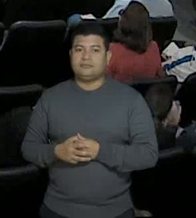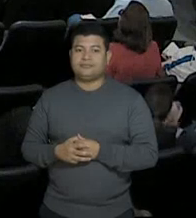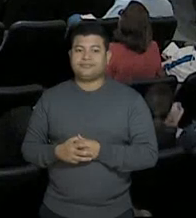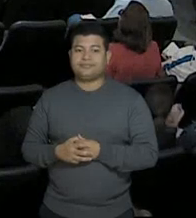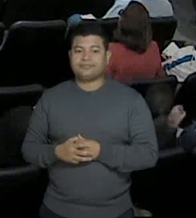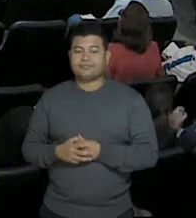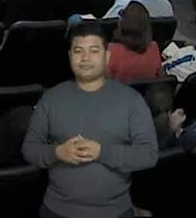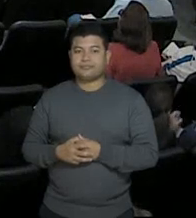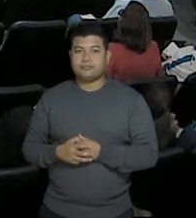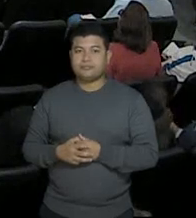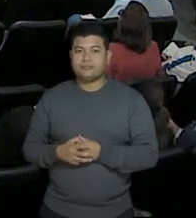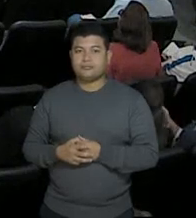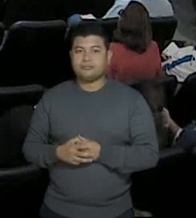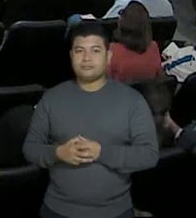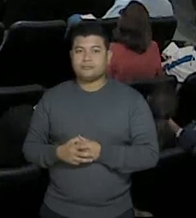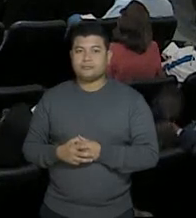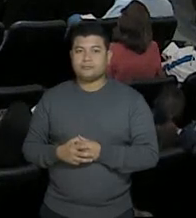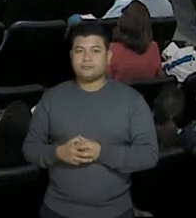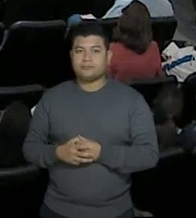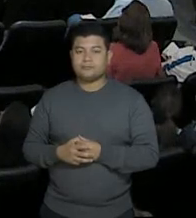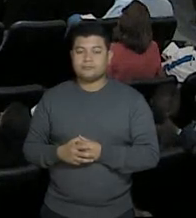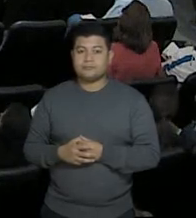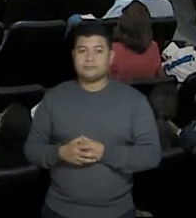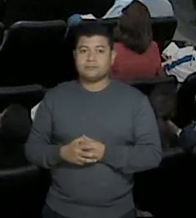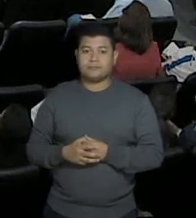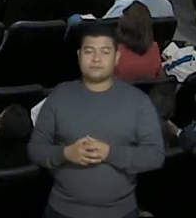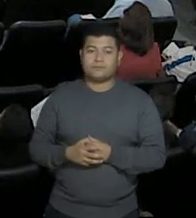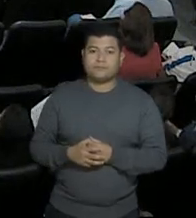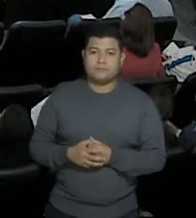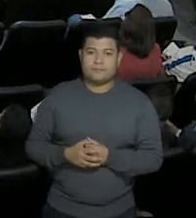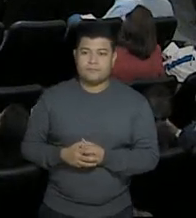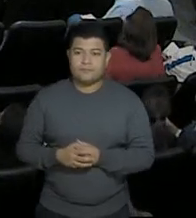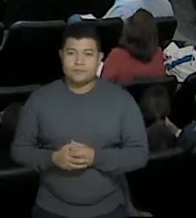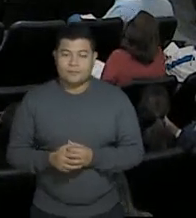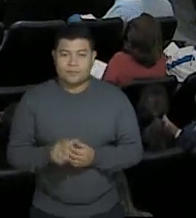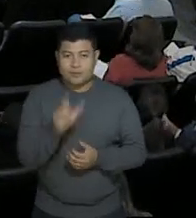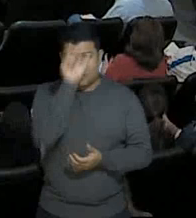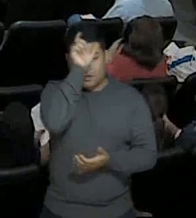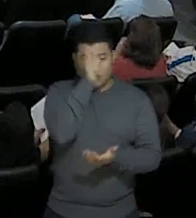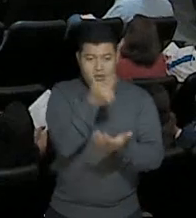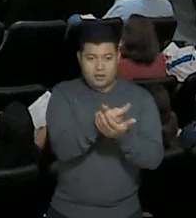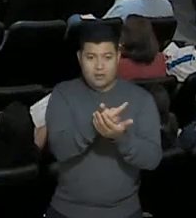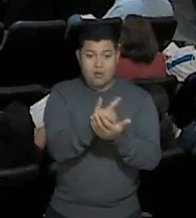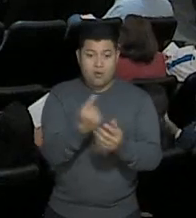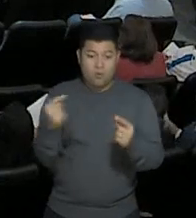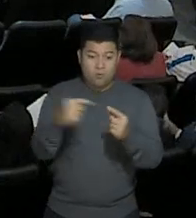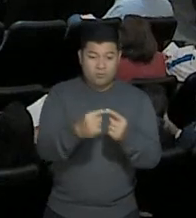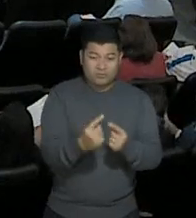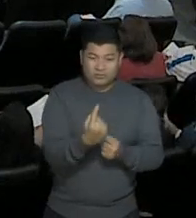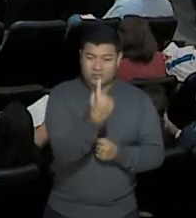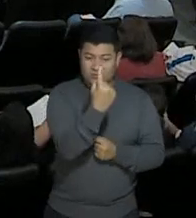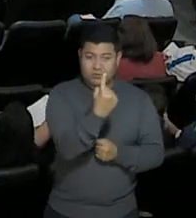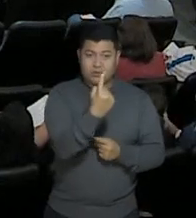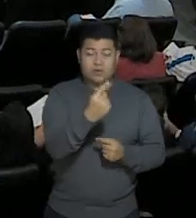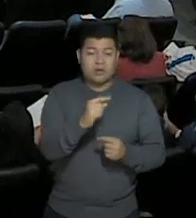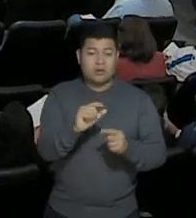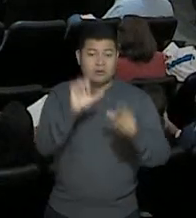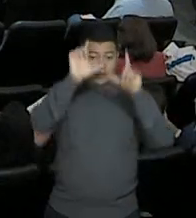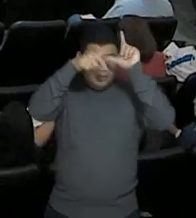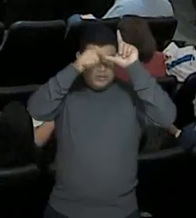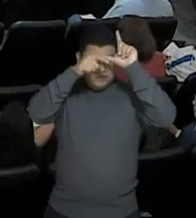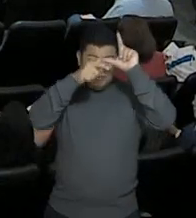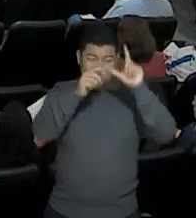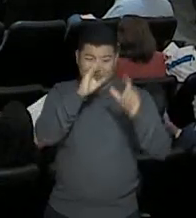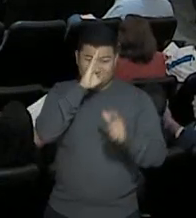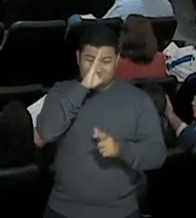Então, a dislexia é um transtorno específico da aprendizagem, né? Porque as pessoas confundem muito